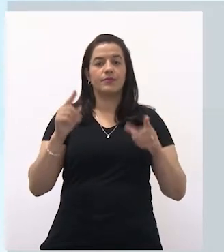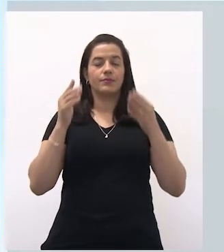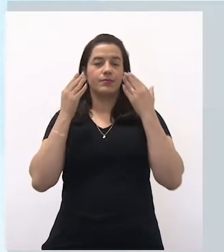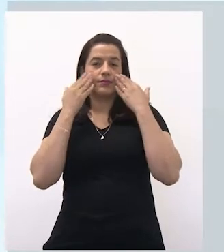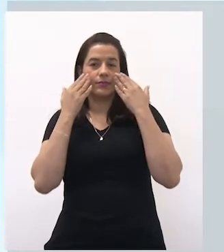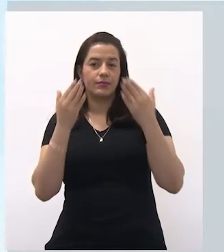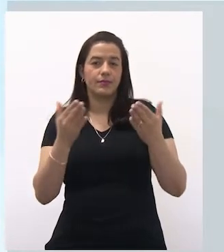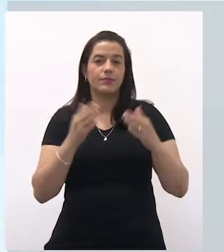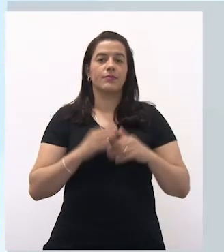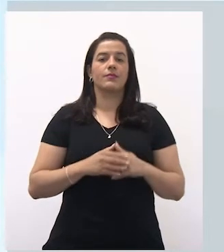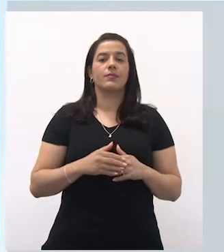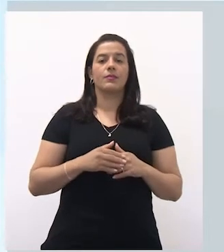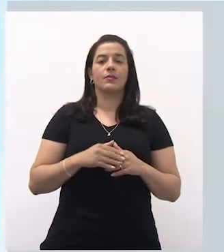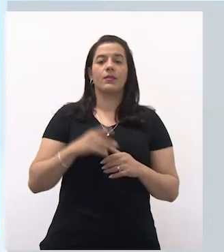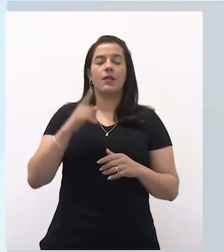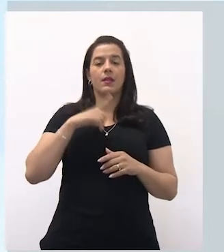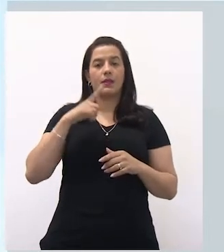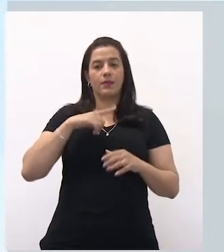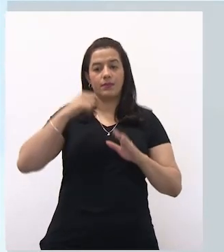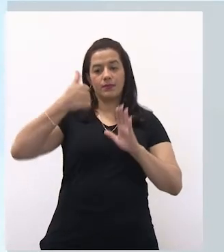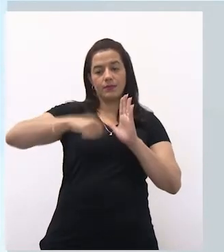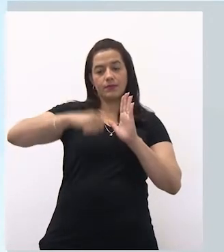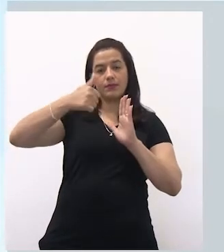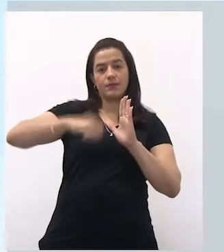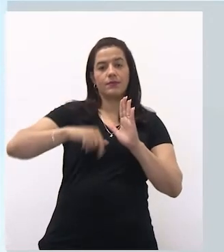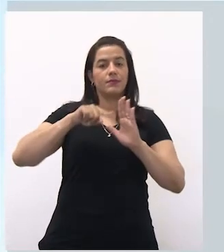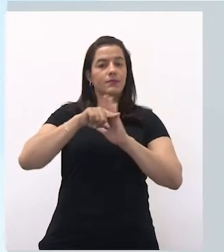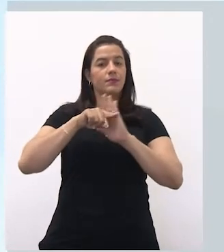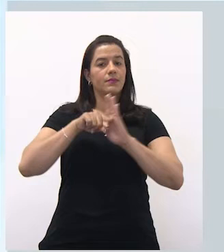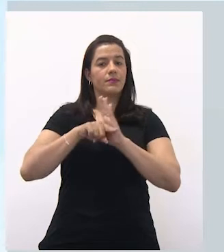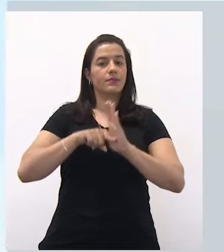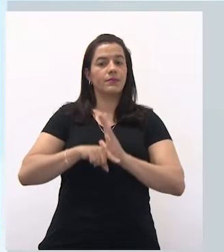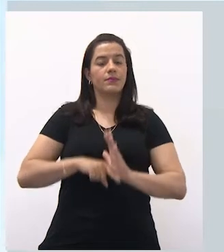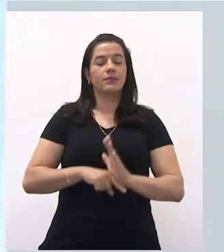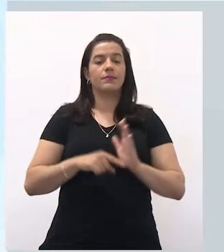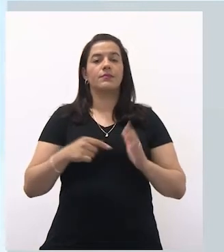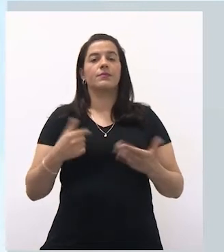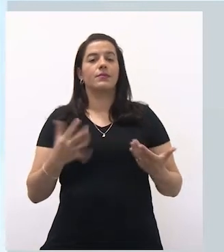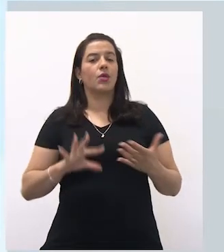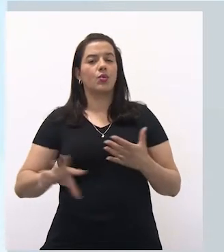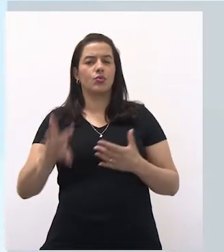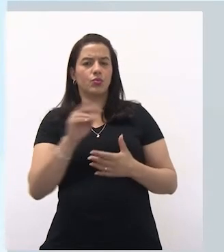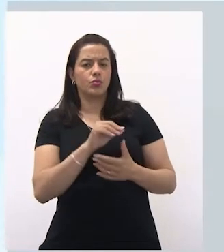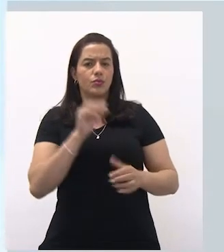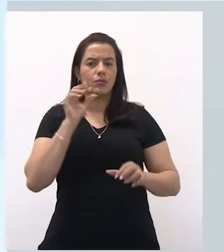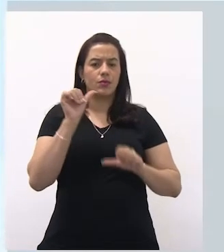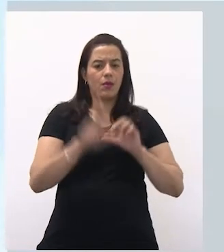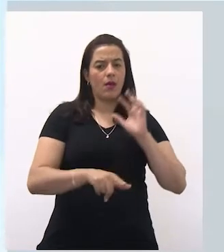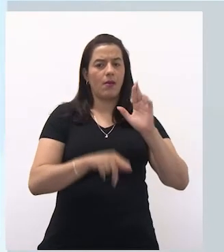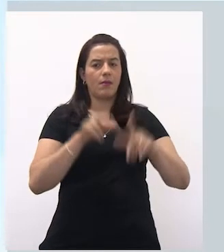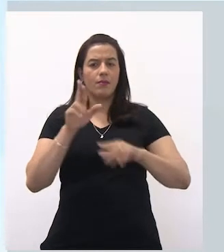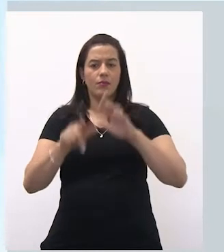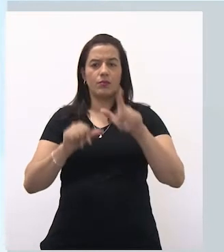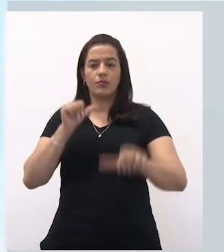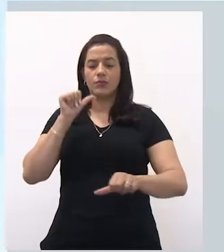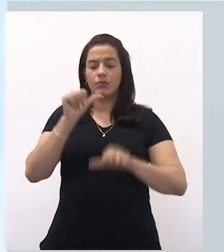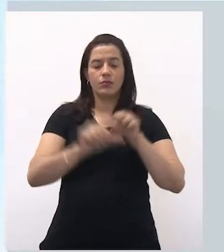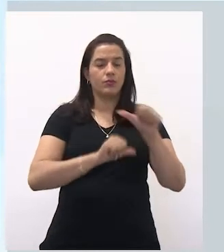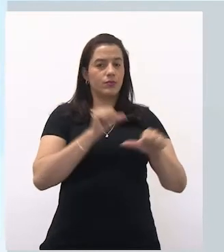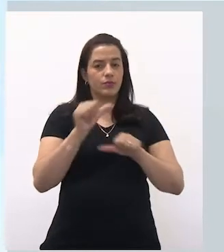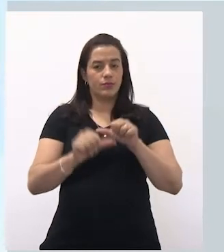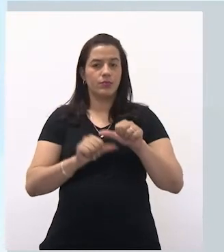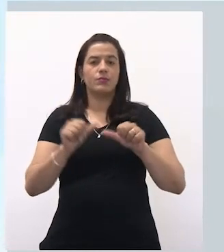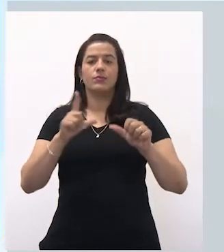posicionar, o nível de analisar, o nível de distinguir. Então, a gente vai mudando o nível também de proficiência